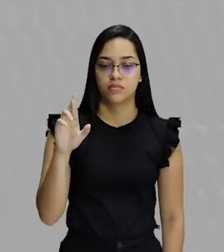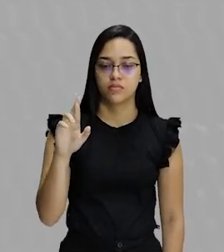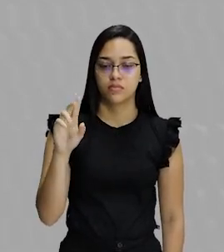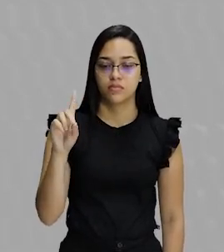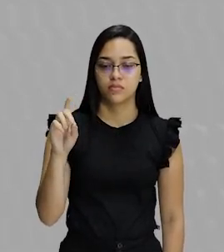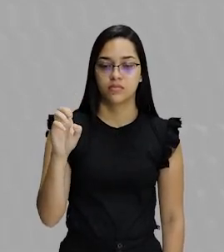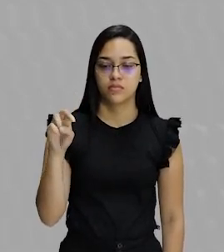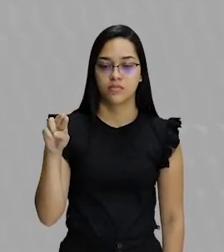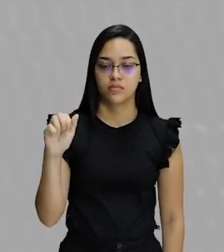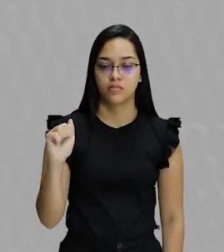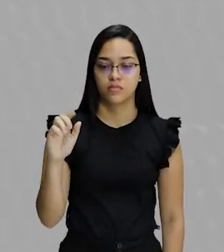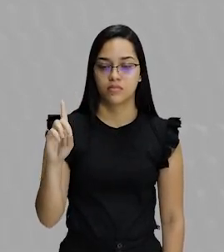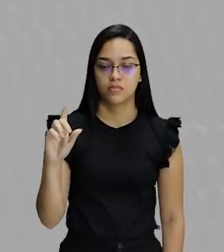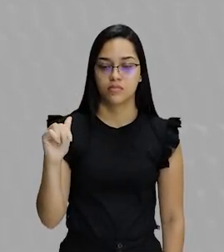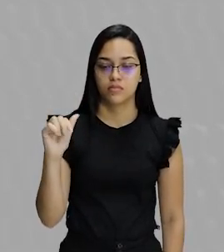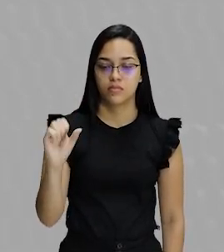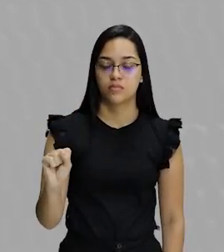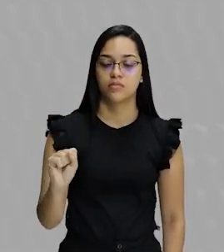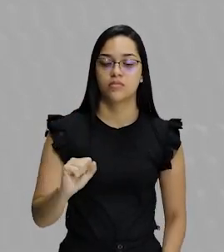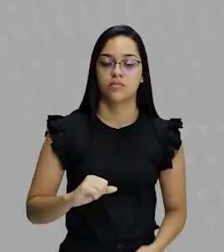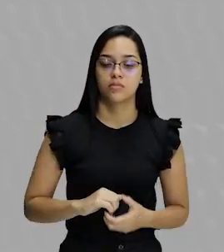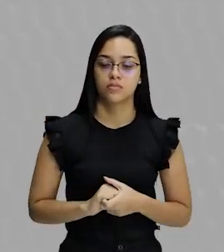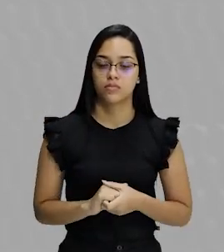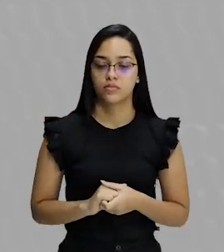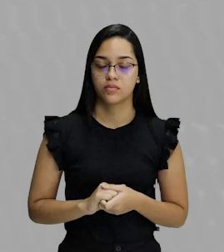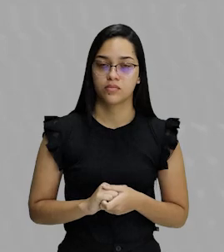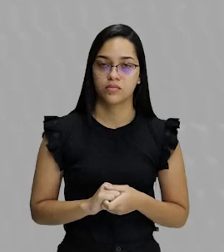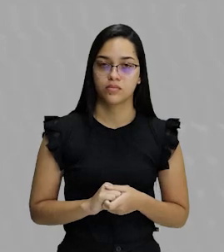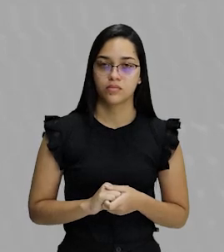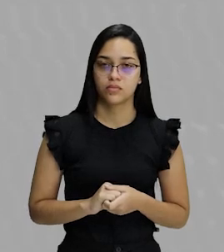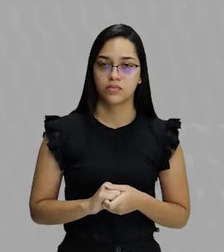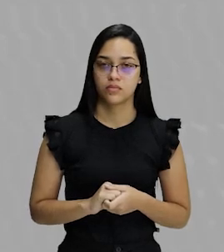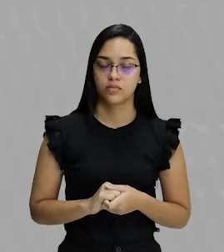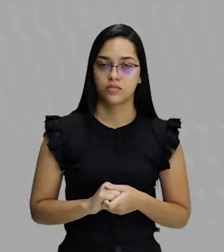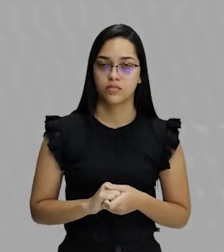ordenadas. Eixo das ordenadas.